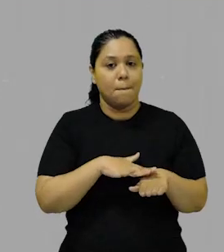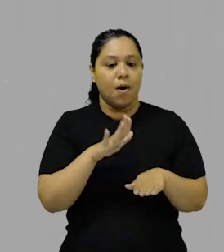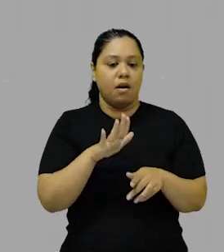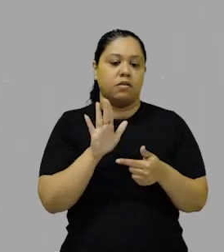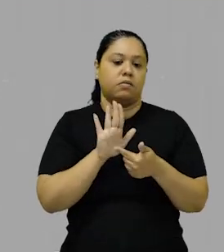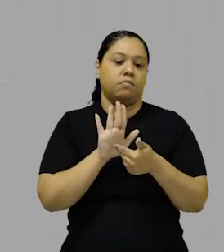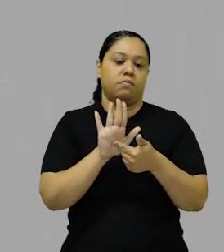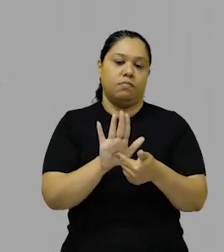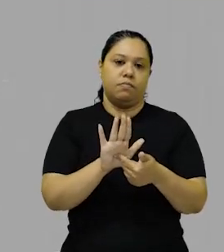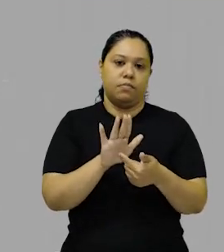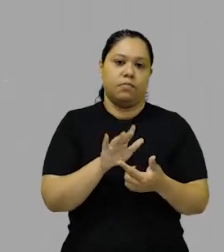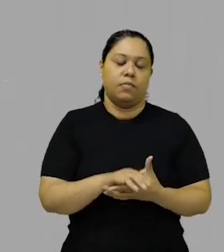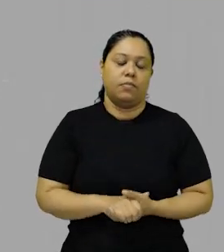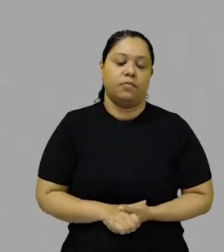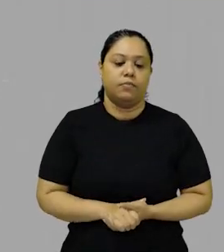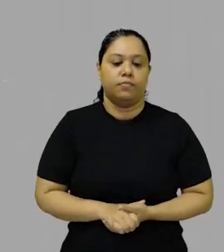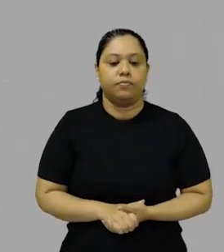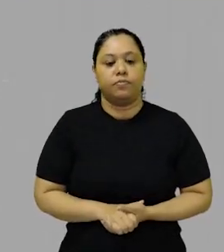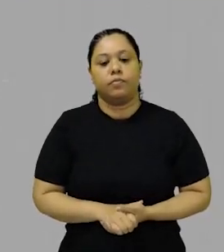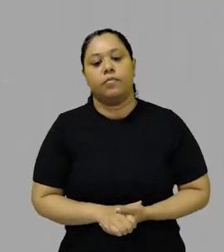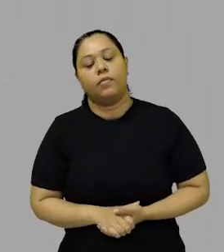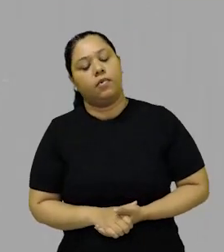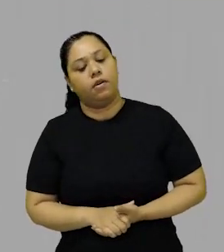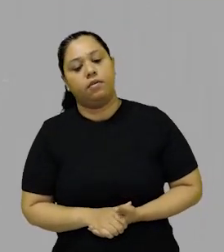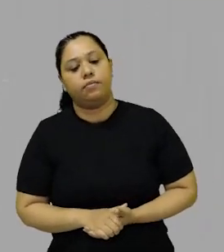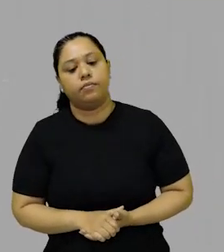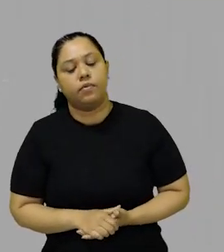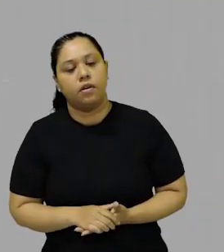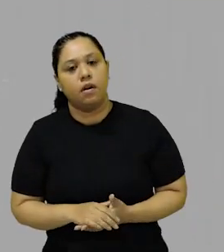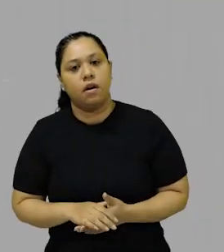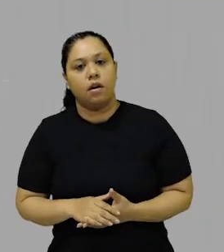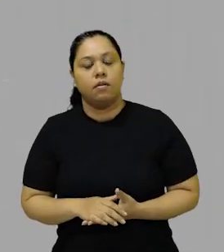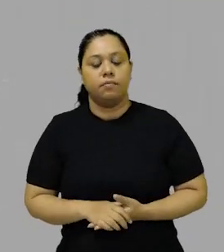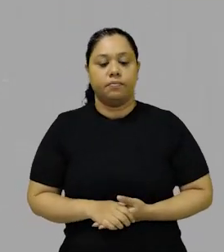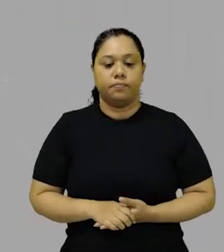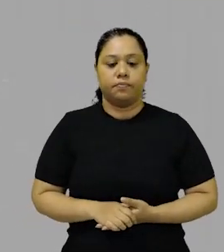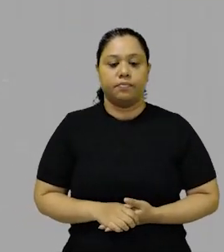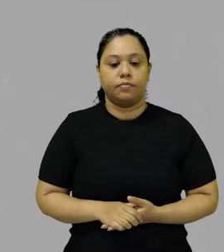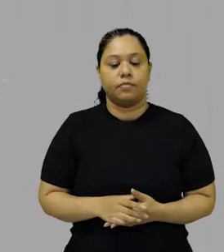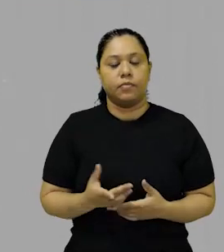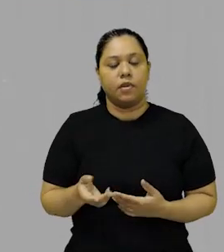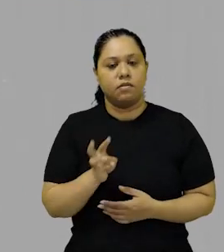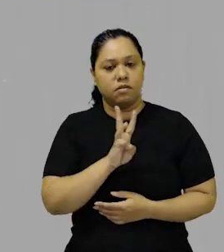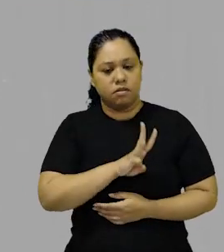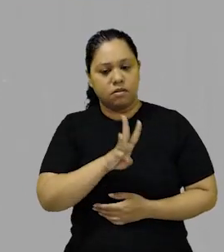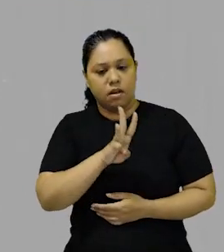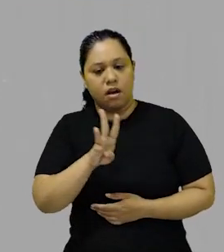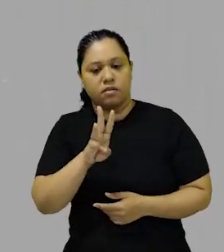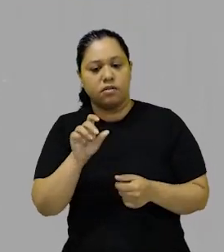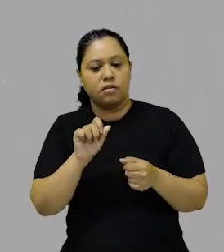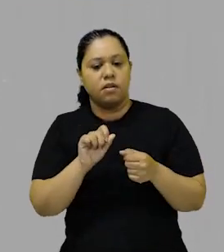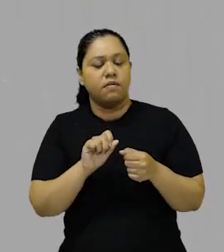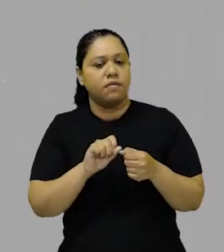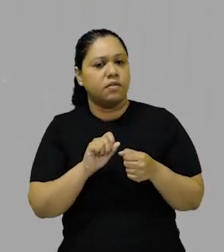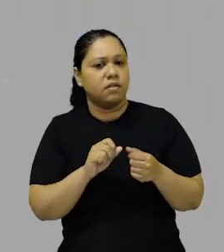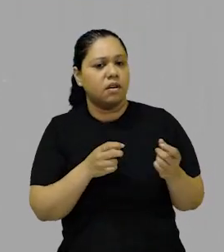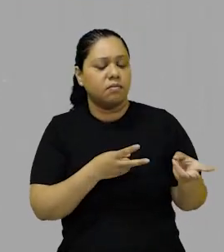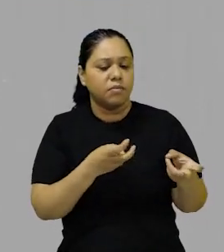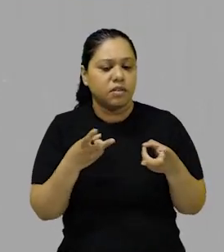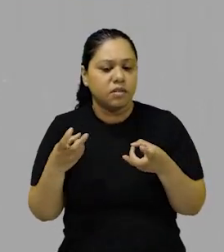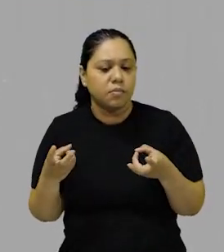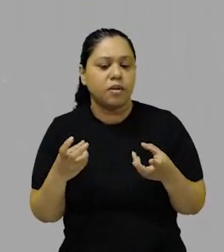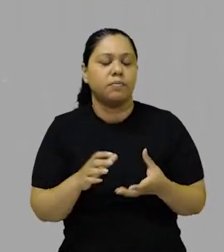acordo com um levantamento de sites como Sintetizando, Universia, que fizeram essa análise das